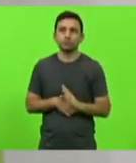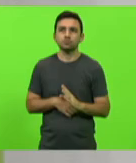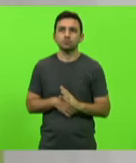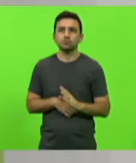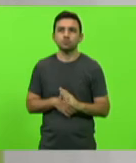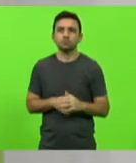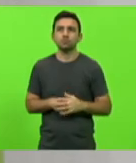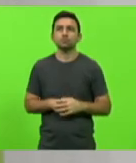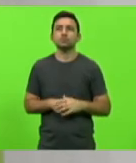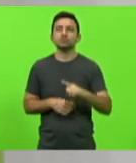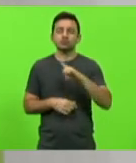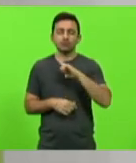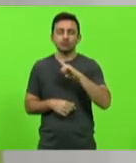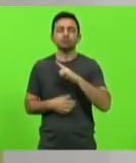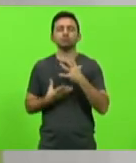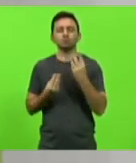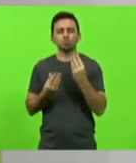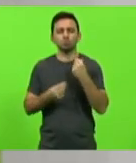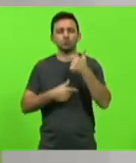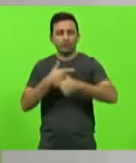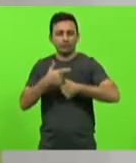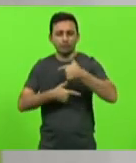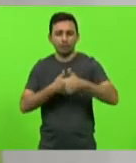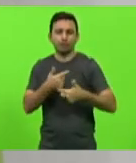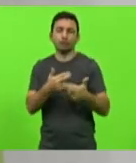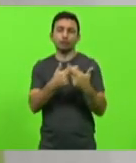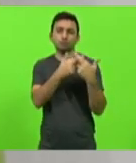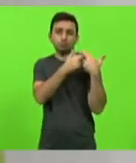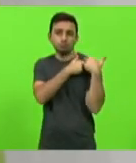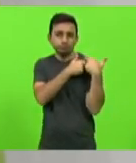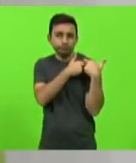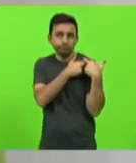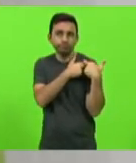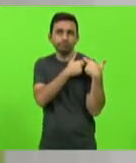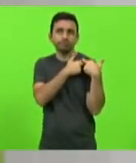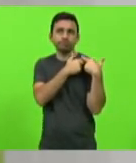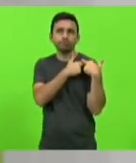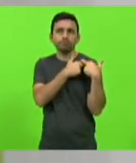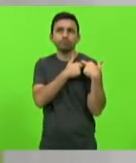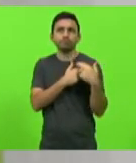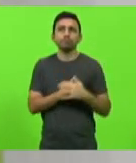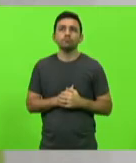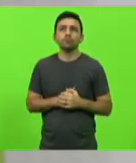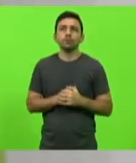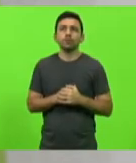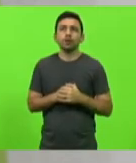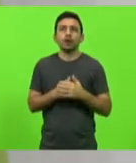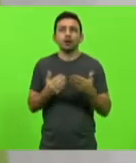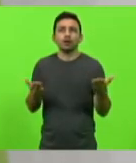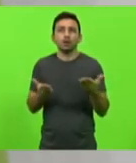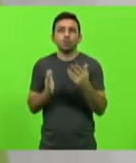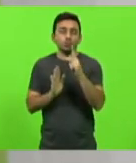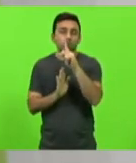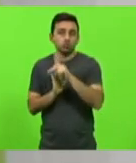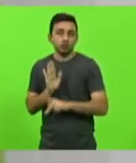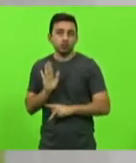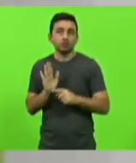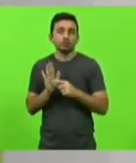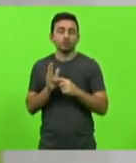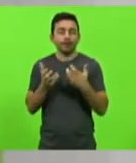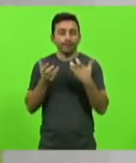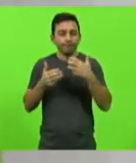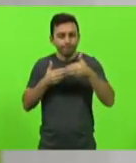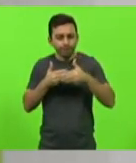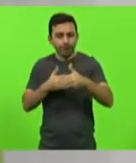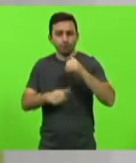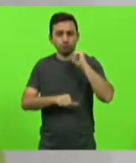temos muito o que fazer, muita responsabilidade dentro desse projeto de mudança, de